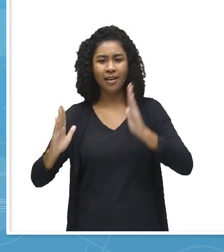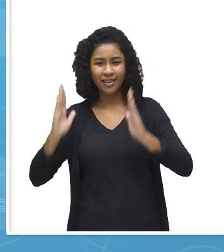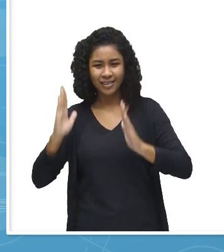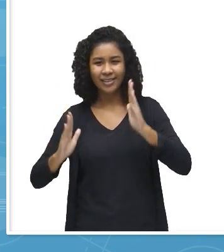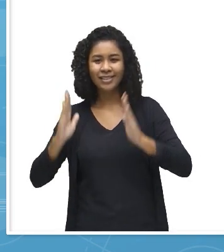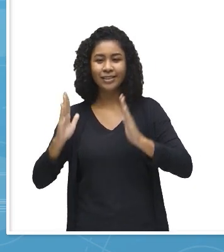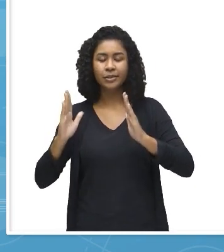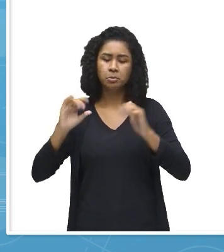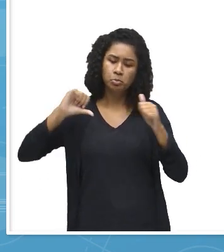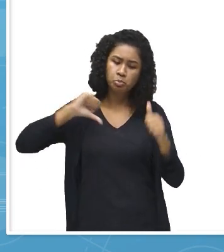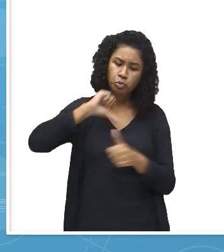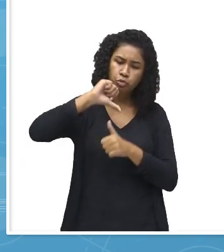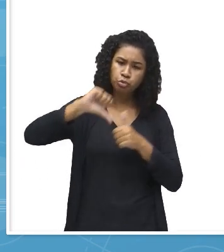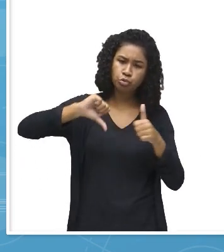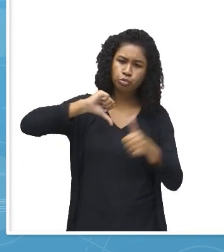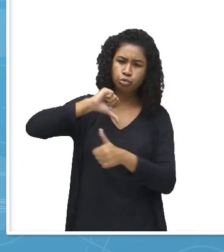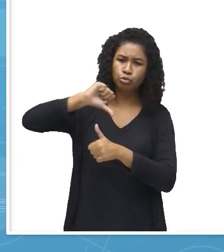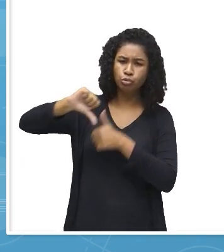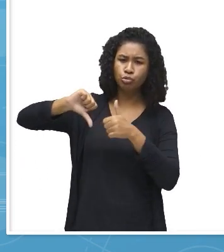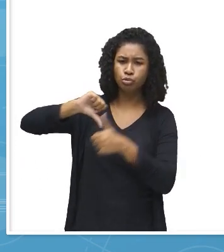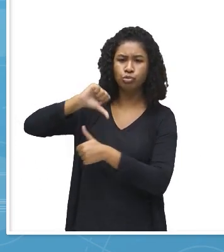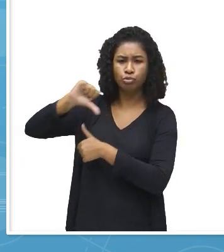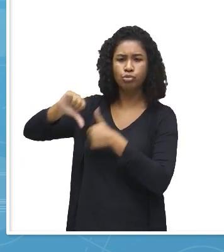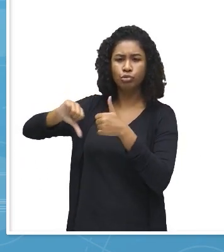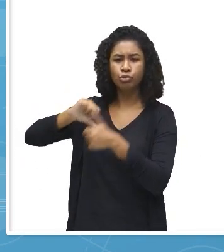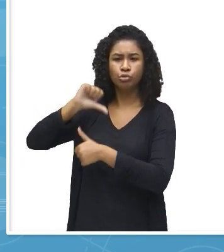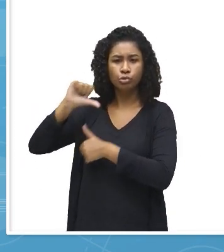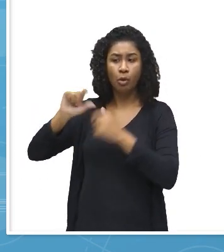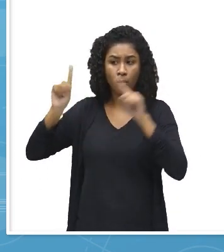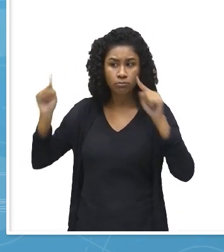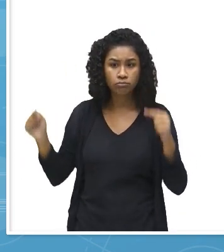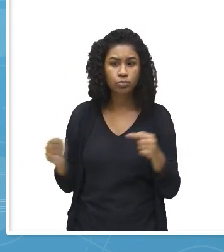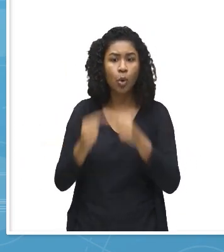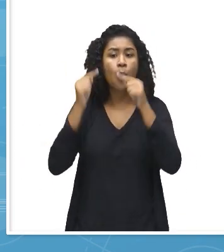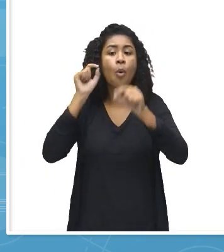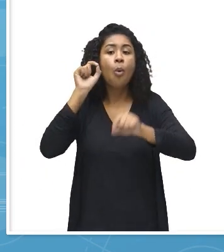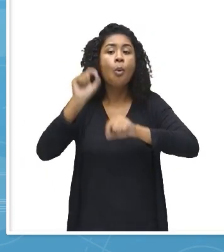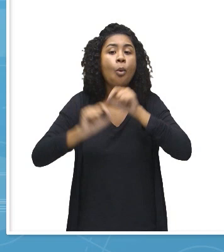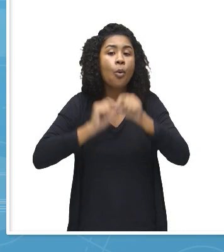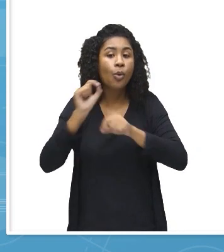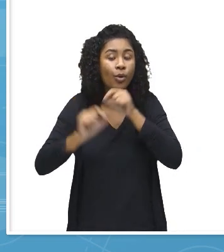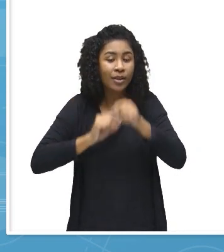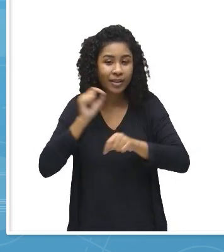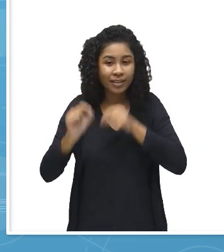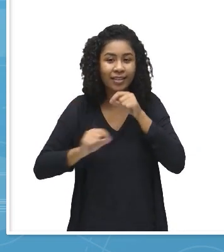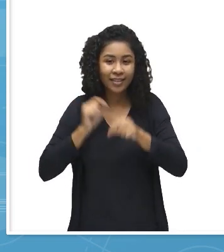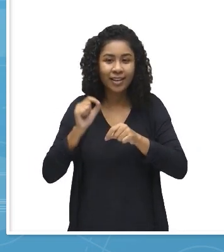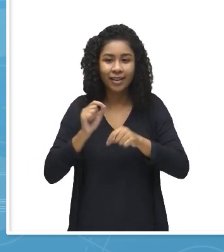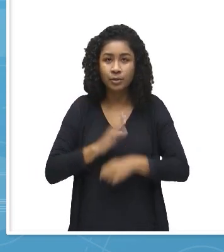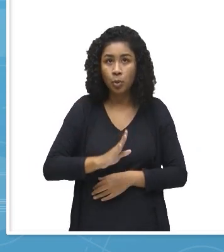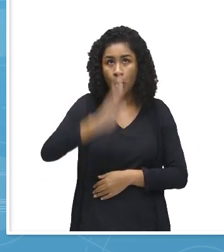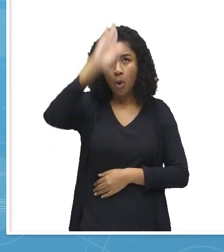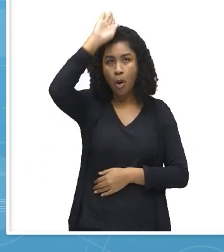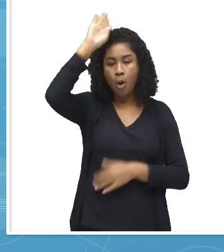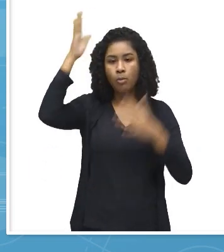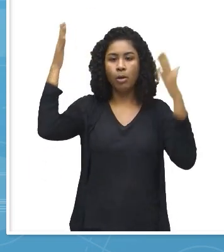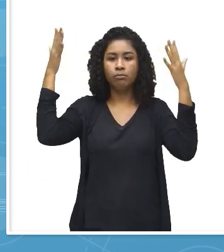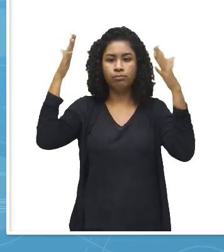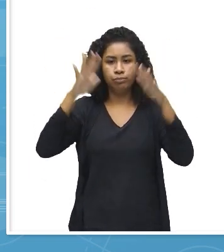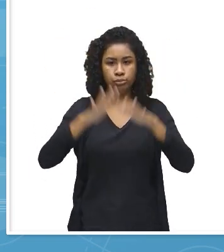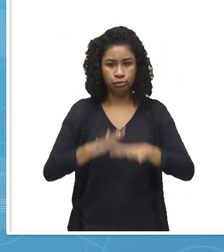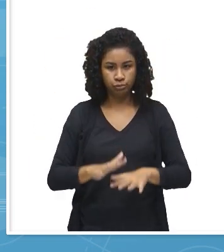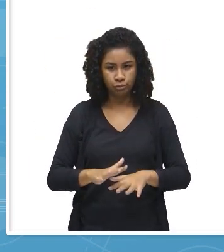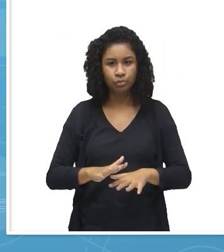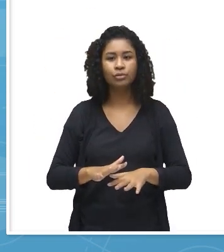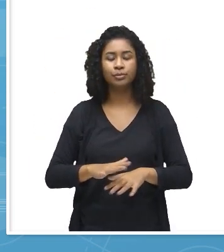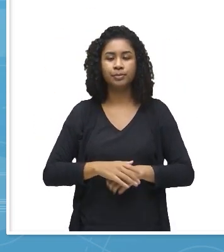intensas modificações e que culminaram aí na queda do Império Romano do Ocidente. Então, consistia